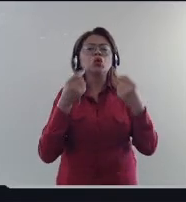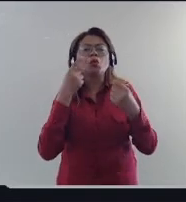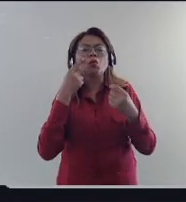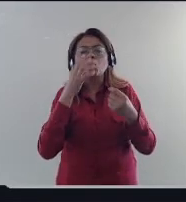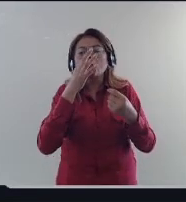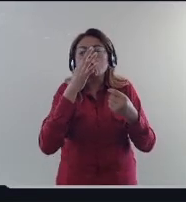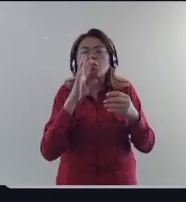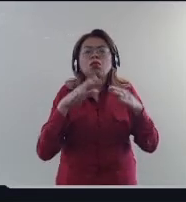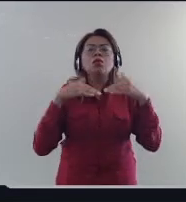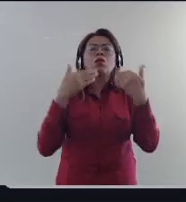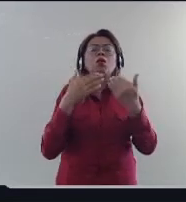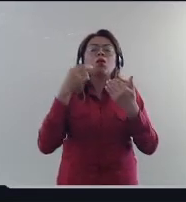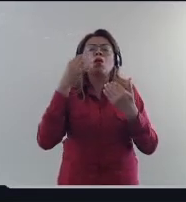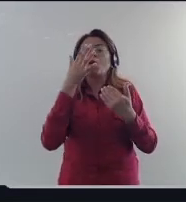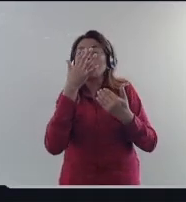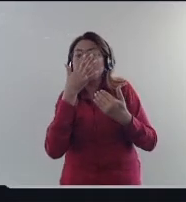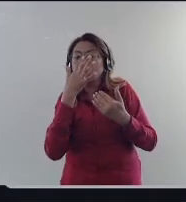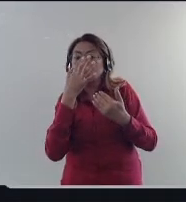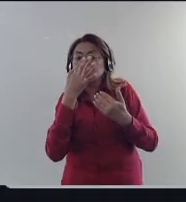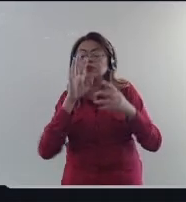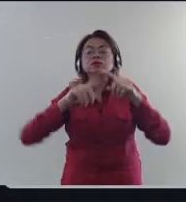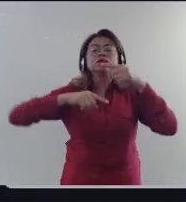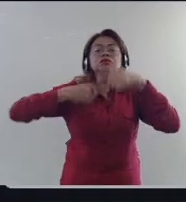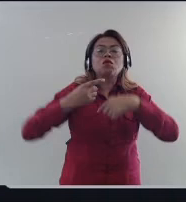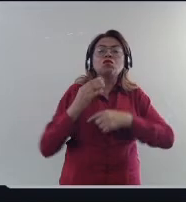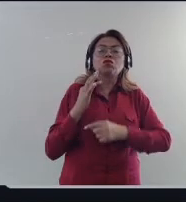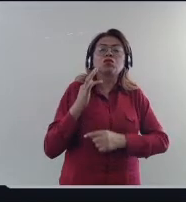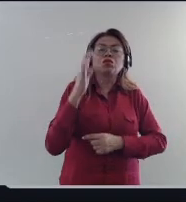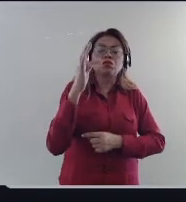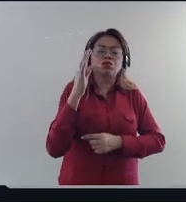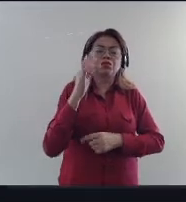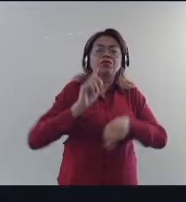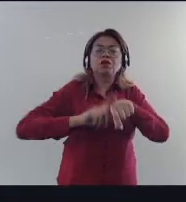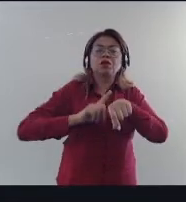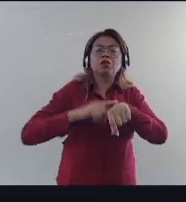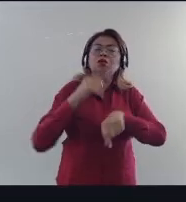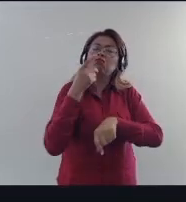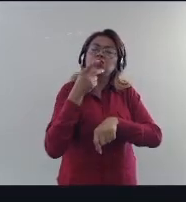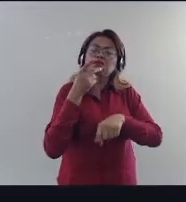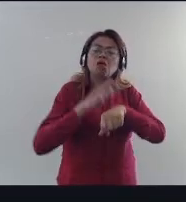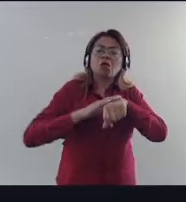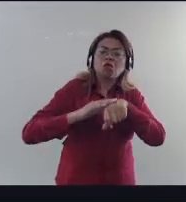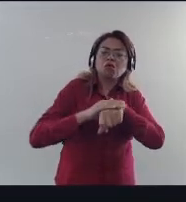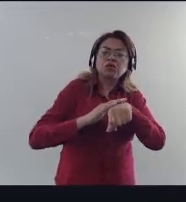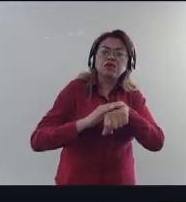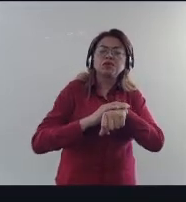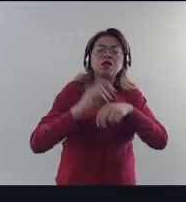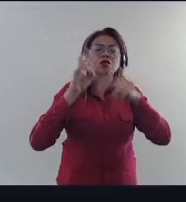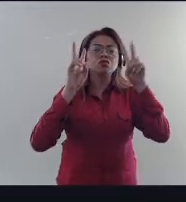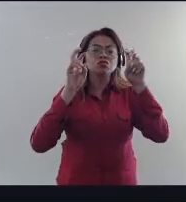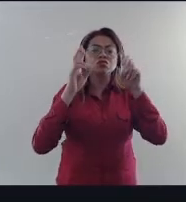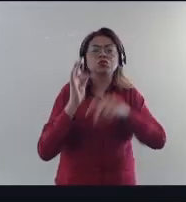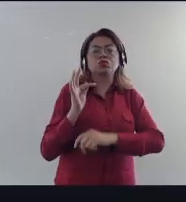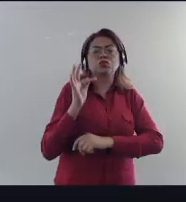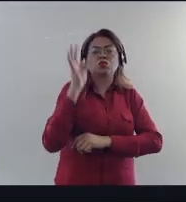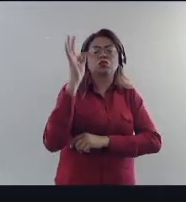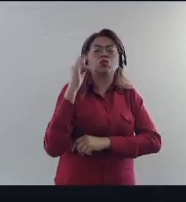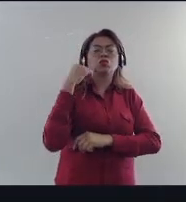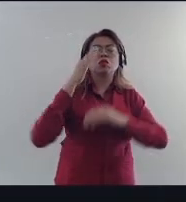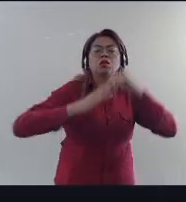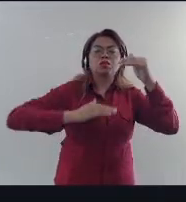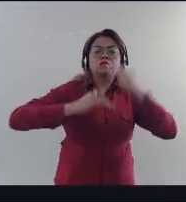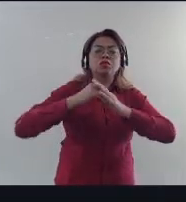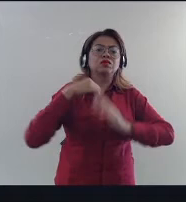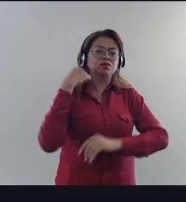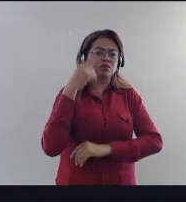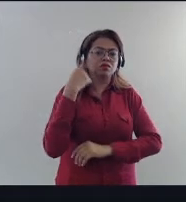tá? Então, quando a gente fala de futuro ou futurismo, futuro do direito, a gente tem que entender como que a